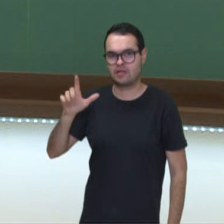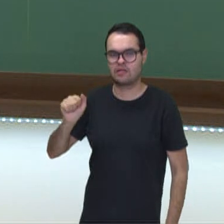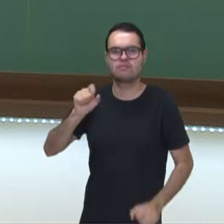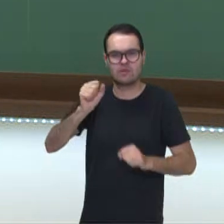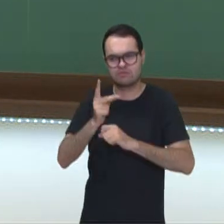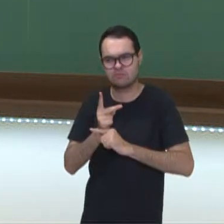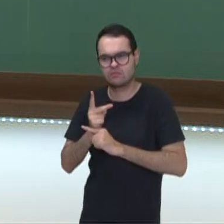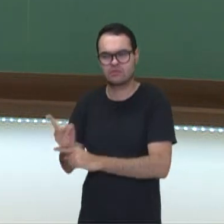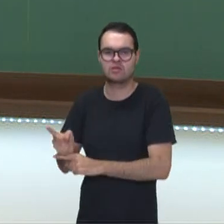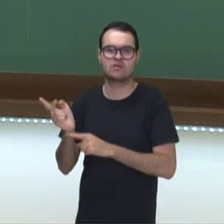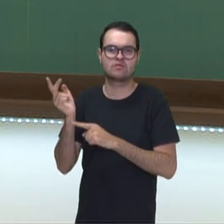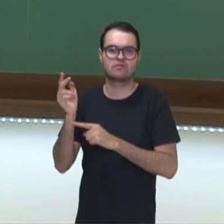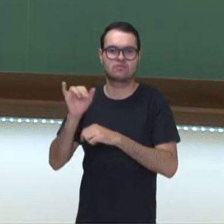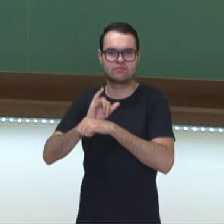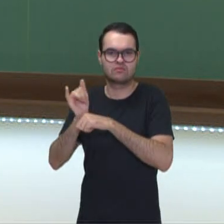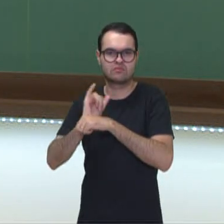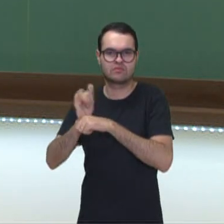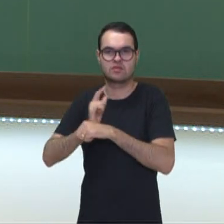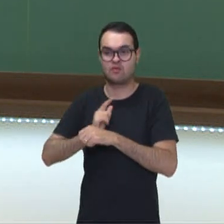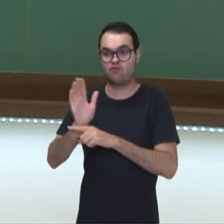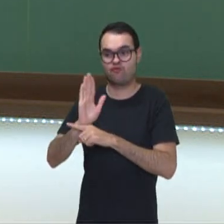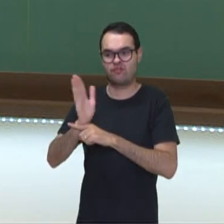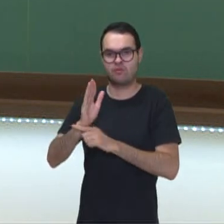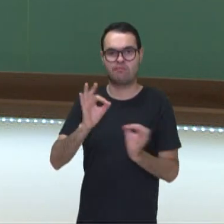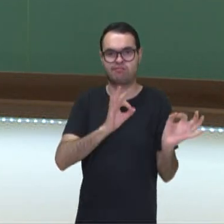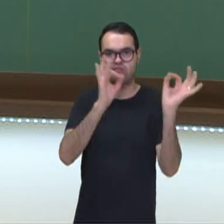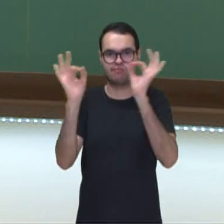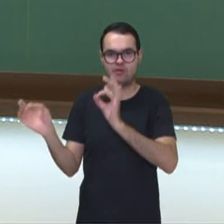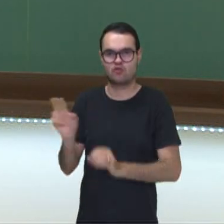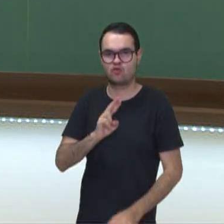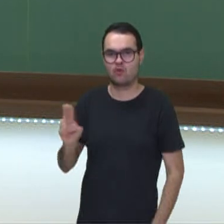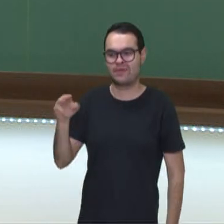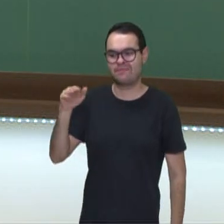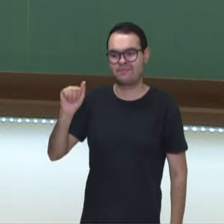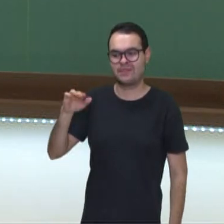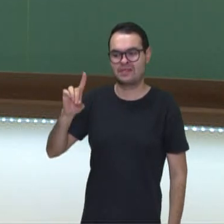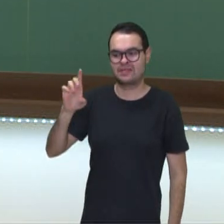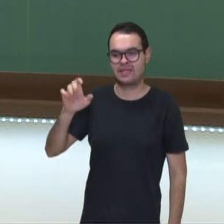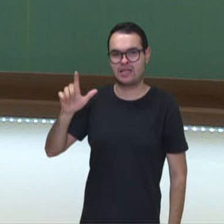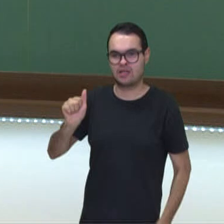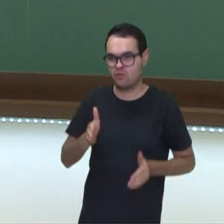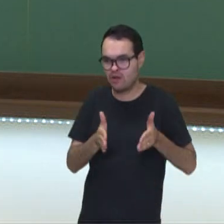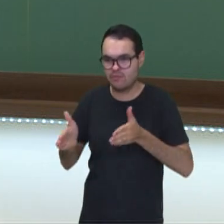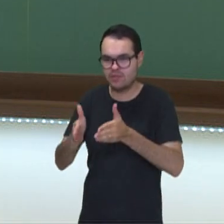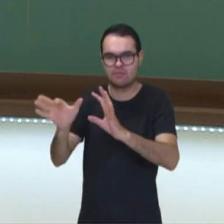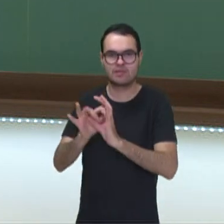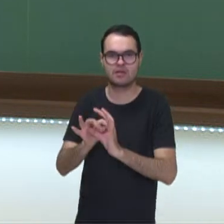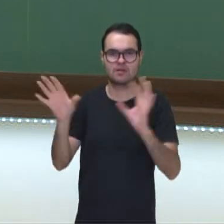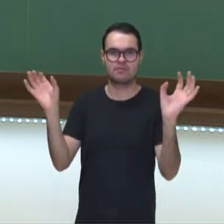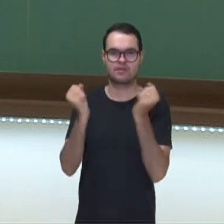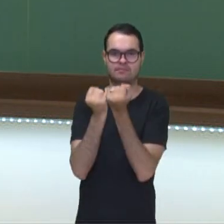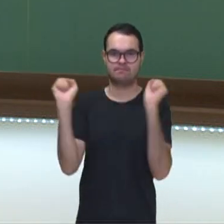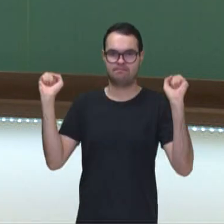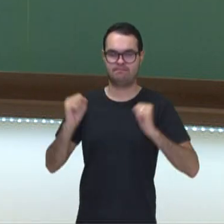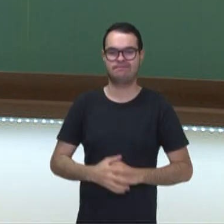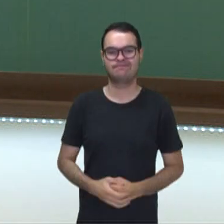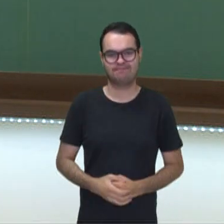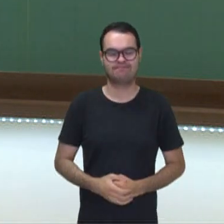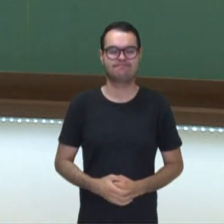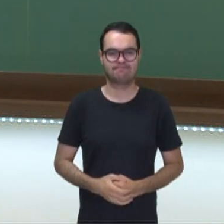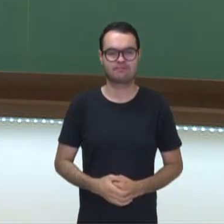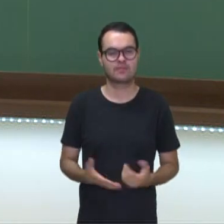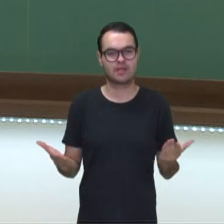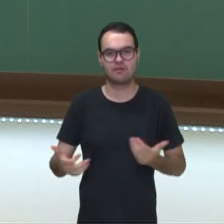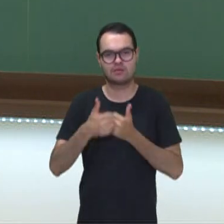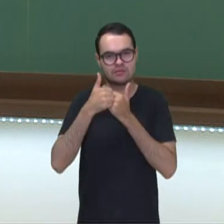YouTube. Tem um filme integralmente dele lá chamado Mandela, O Caminho para a Liberdade. Então, sigamos aqui